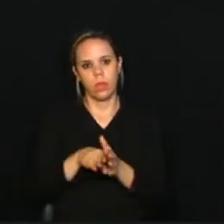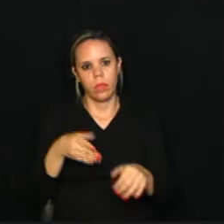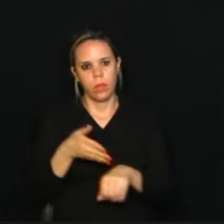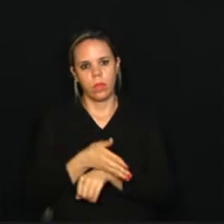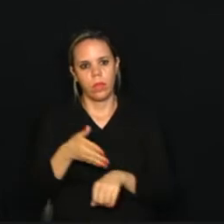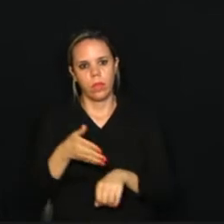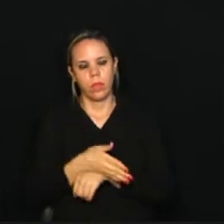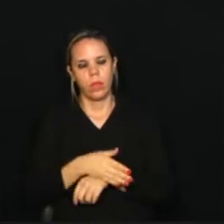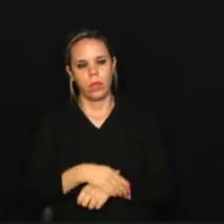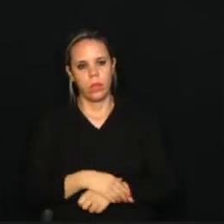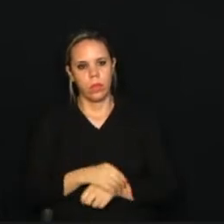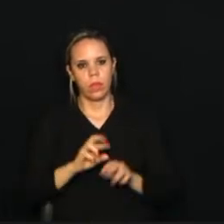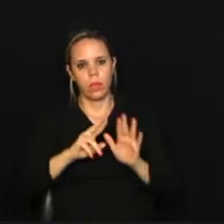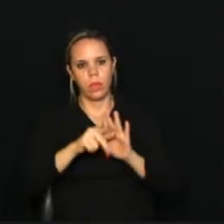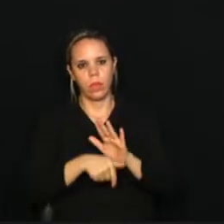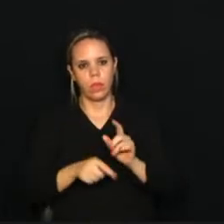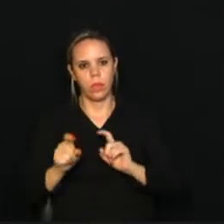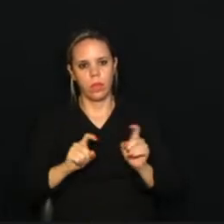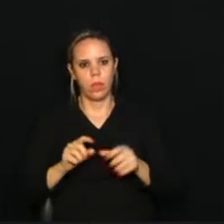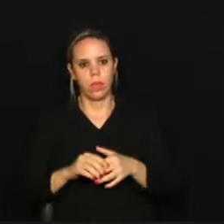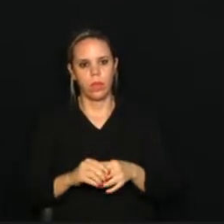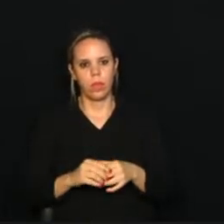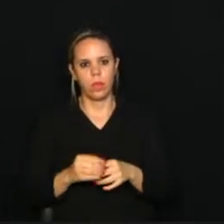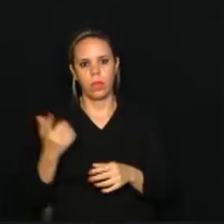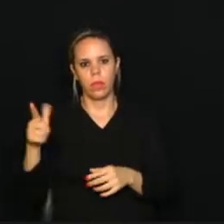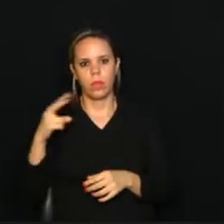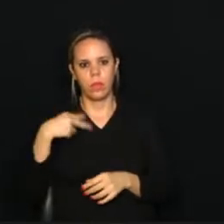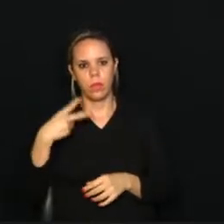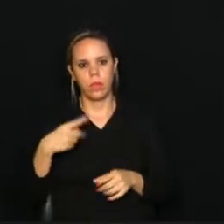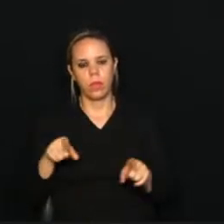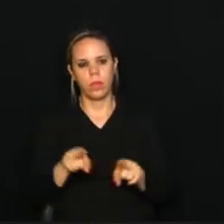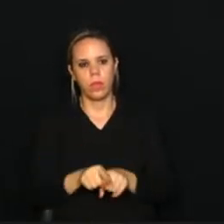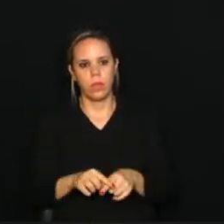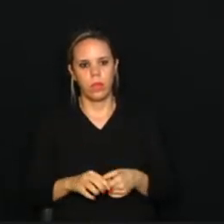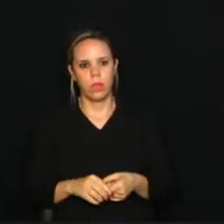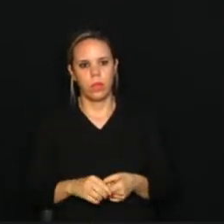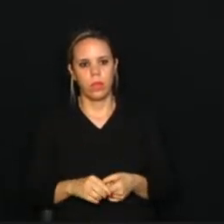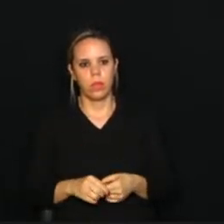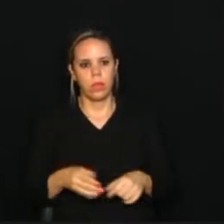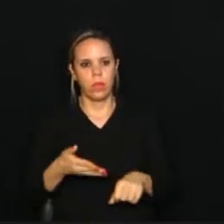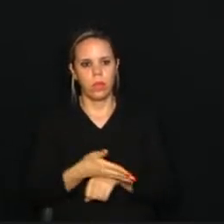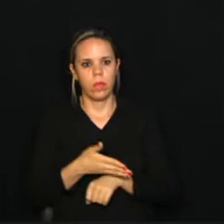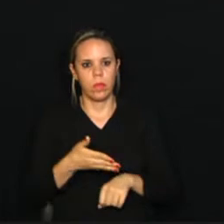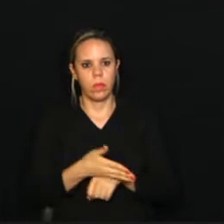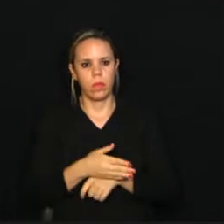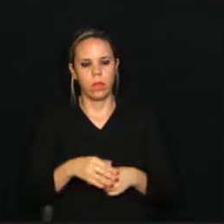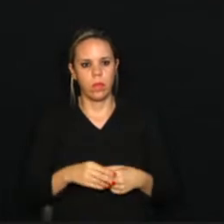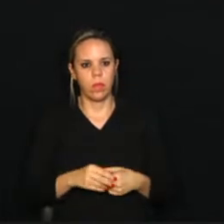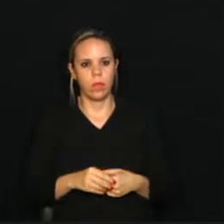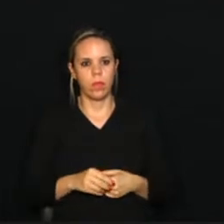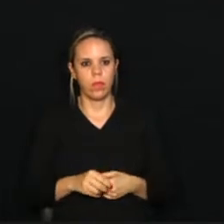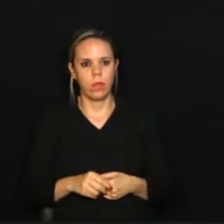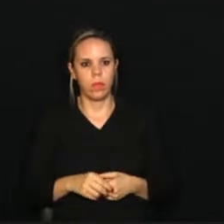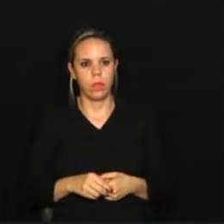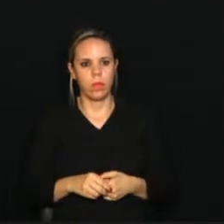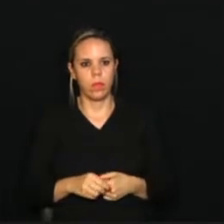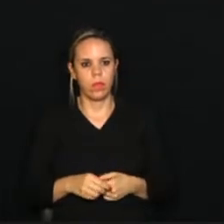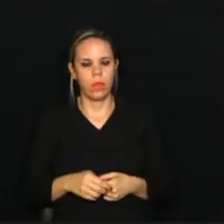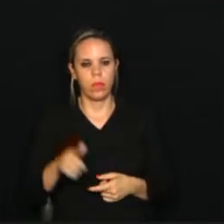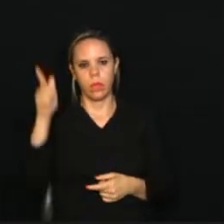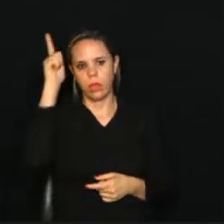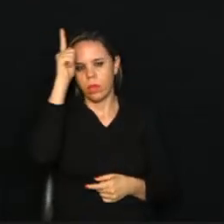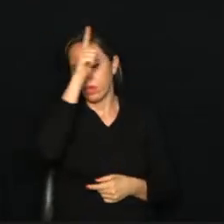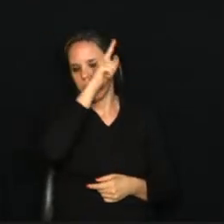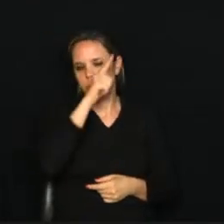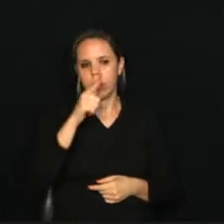participar de diversas reuniões e outros vereadores também dela participaram, como o Gustavo